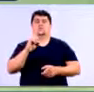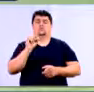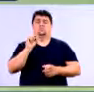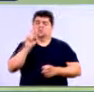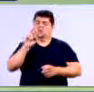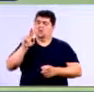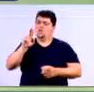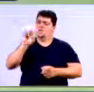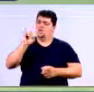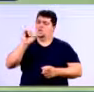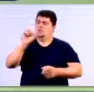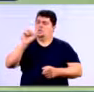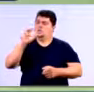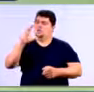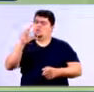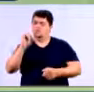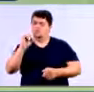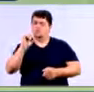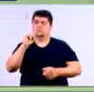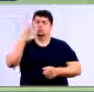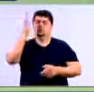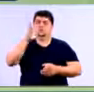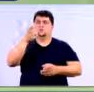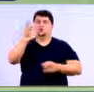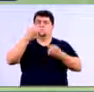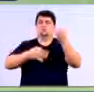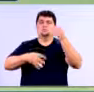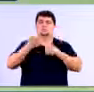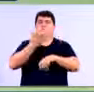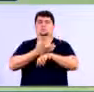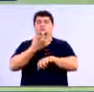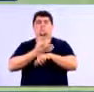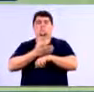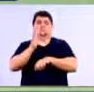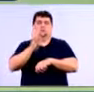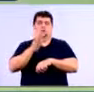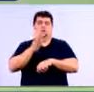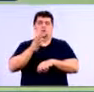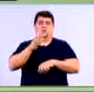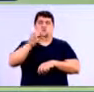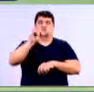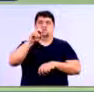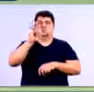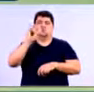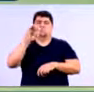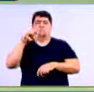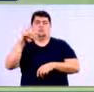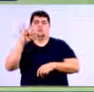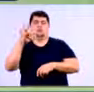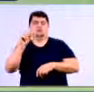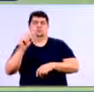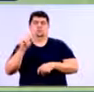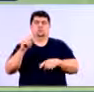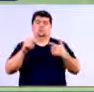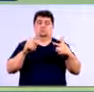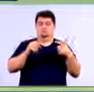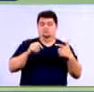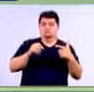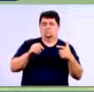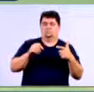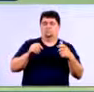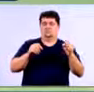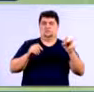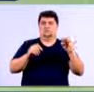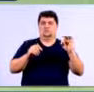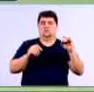risco, gente, a gente abordou aqui nessa disciplina duas modalidades de risco. O risco sistemático e o risco não sistemático. Sendo o risco